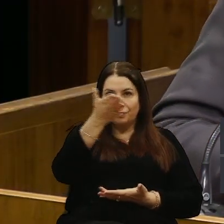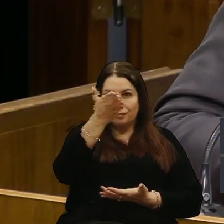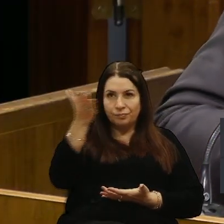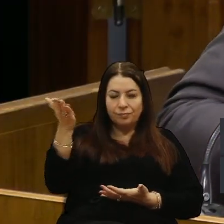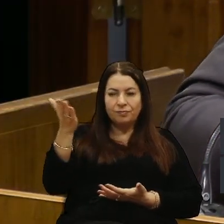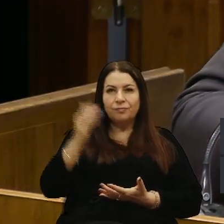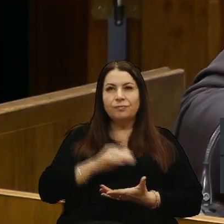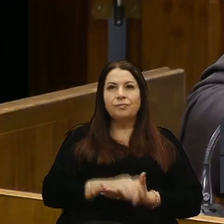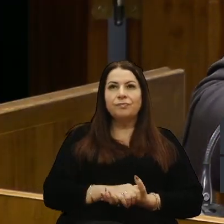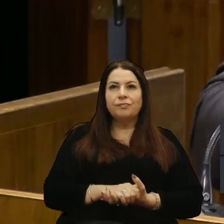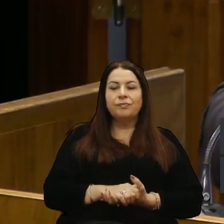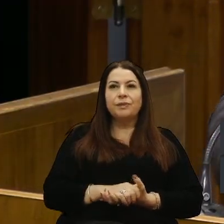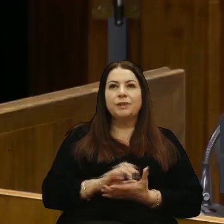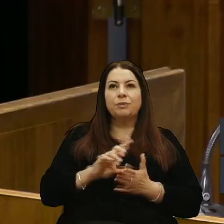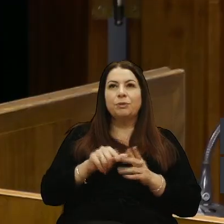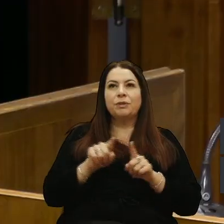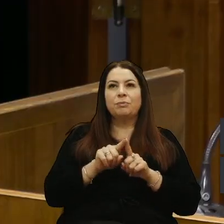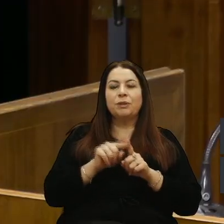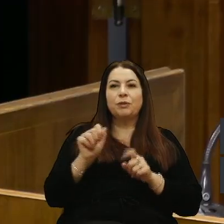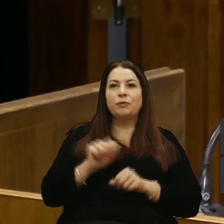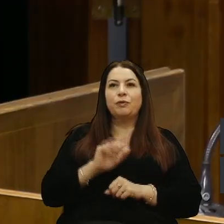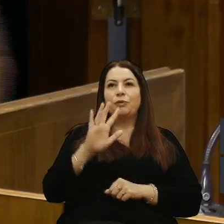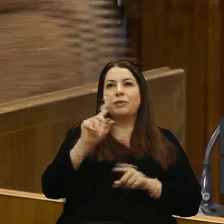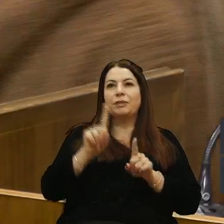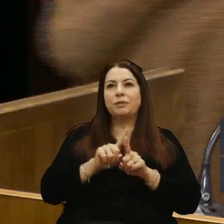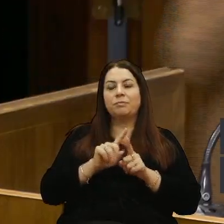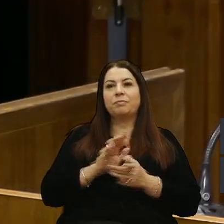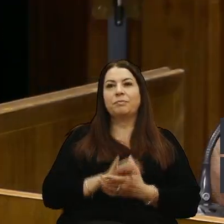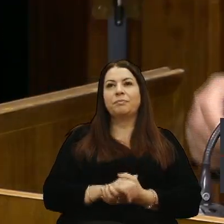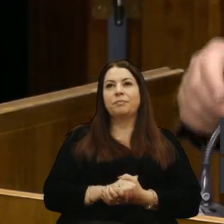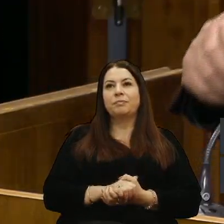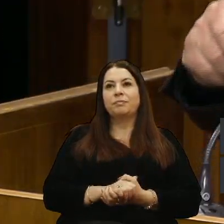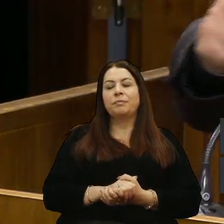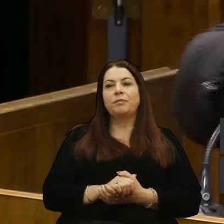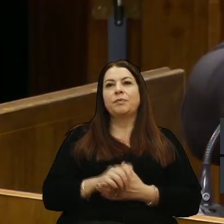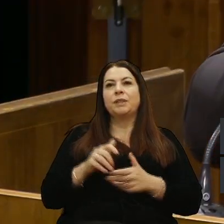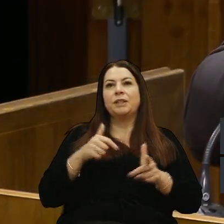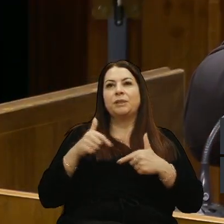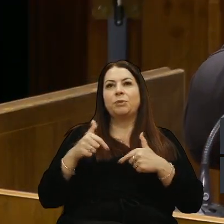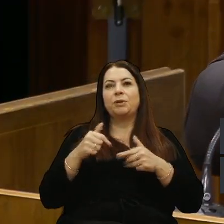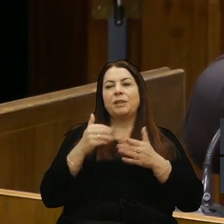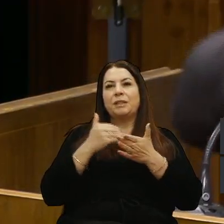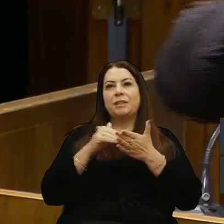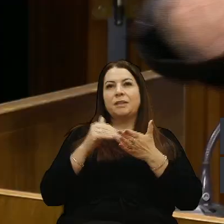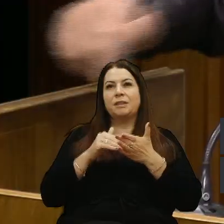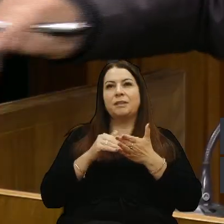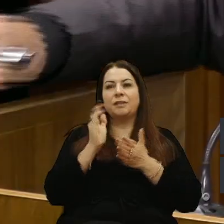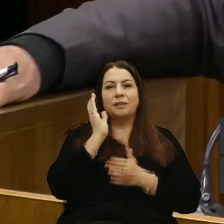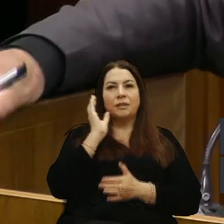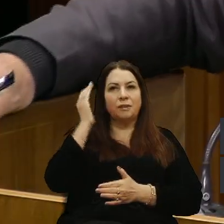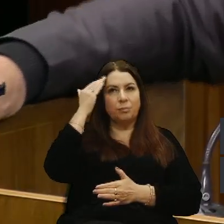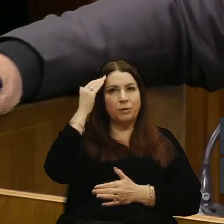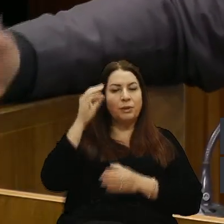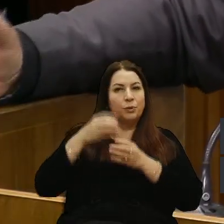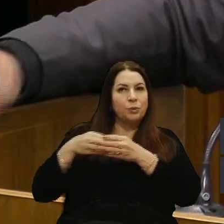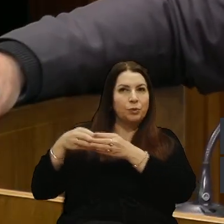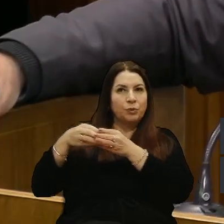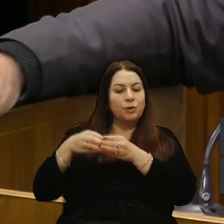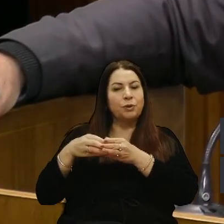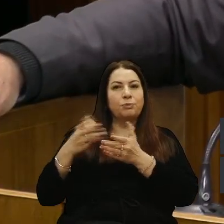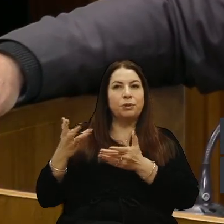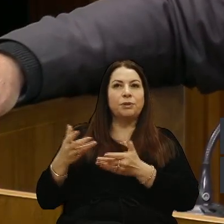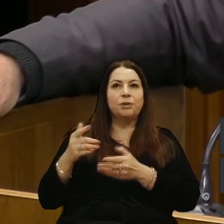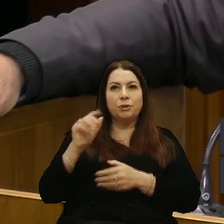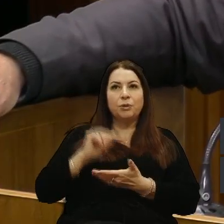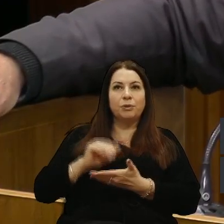parte, porque depois eu quero valorizar também o trabalho do secretário Felipe Grememaier lá no turismo. Então, ser